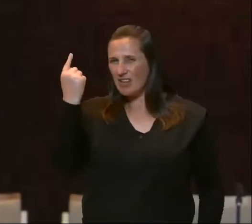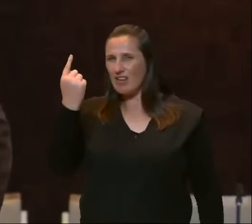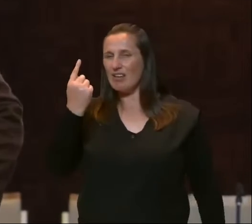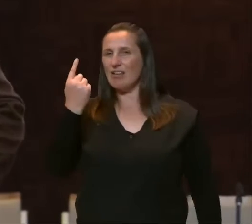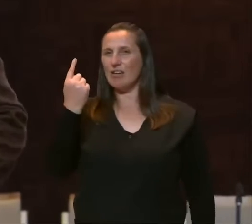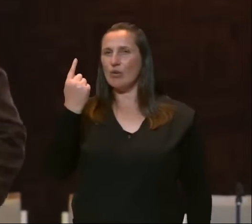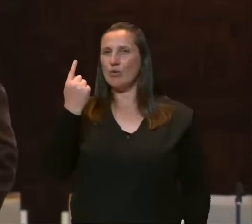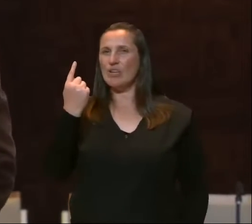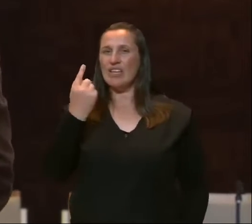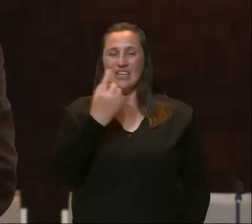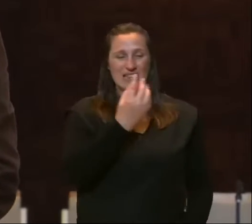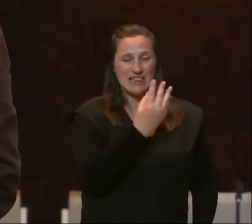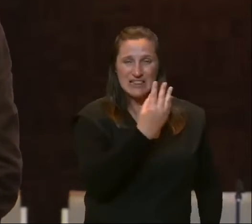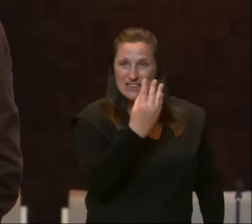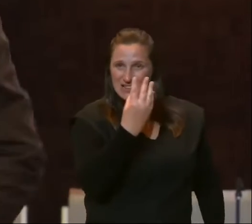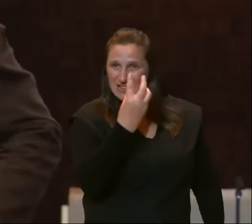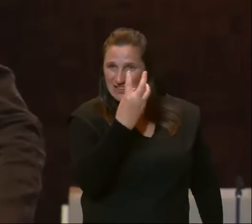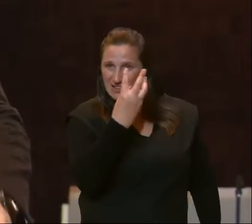era essa?